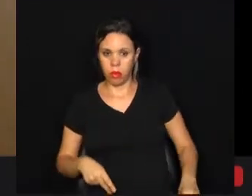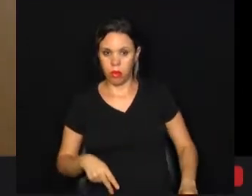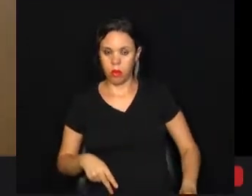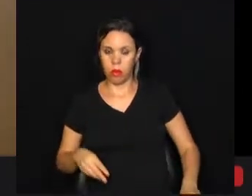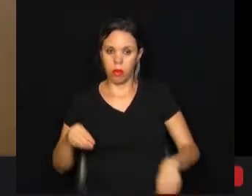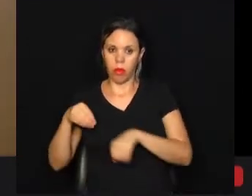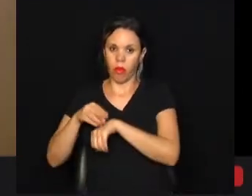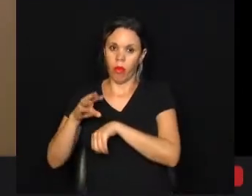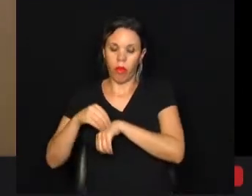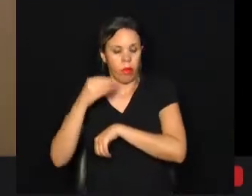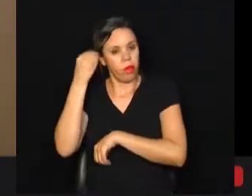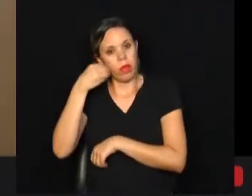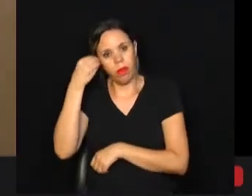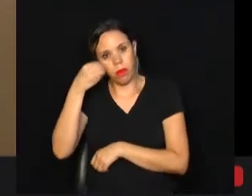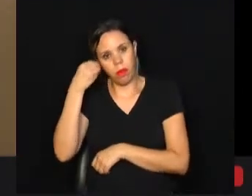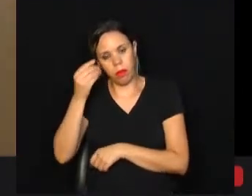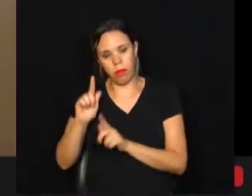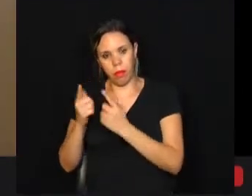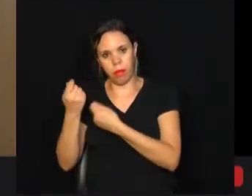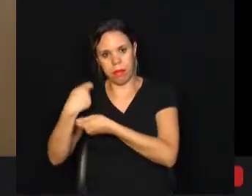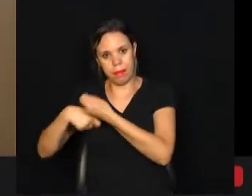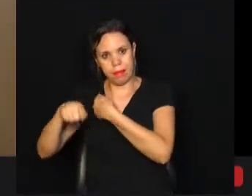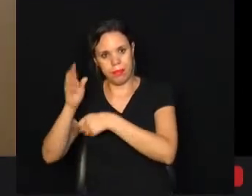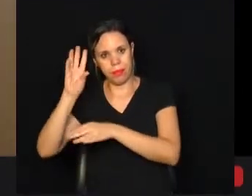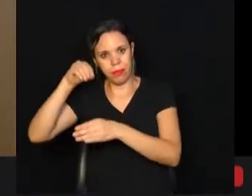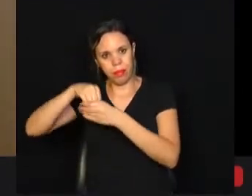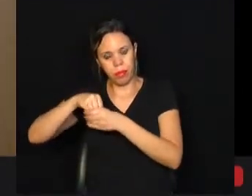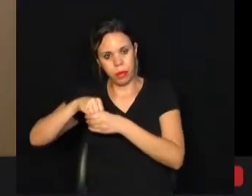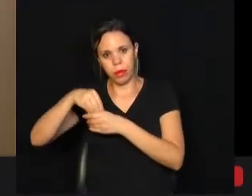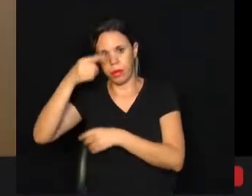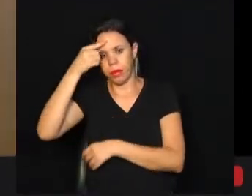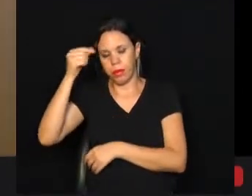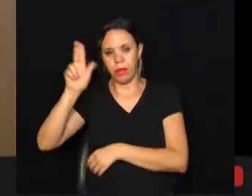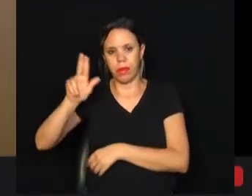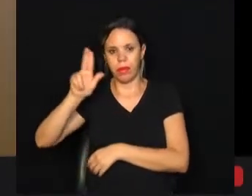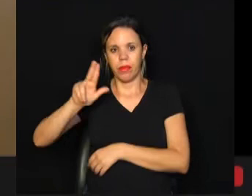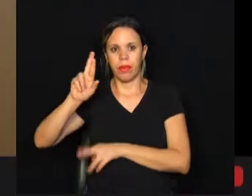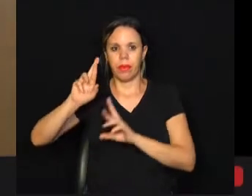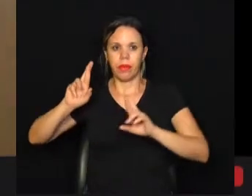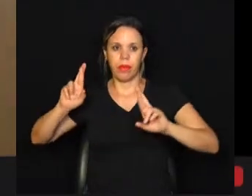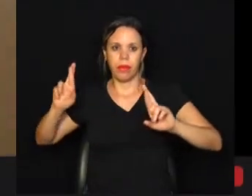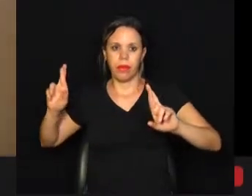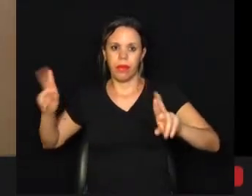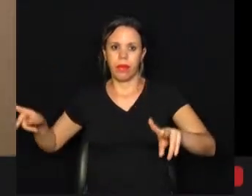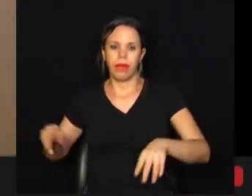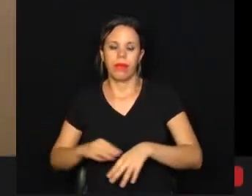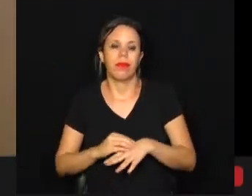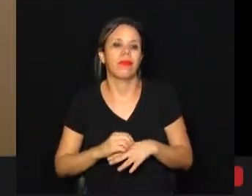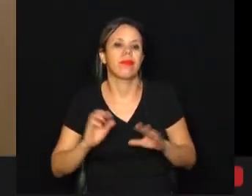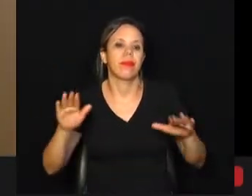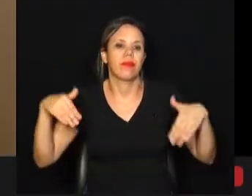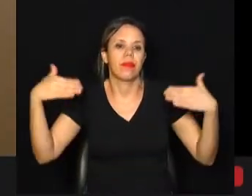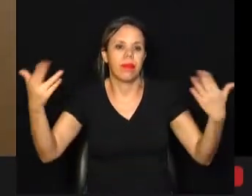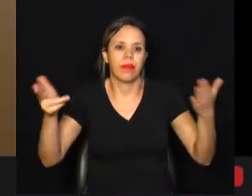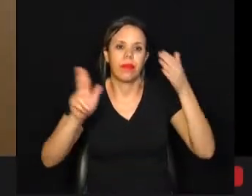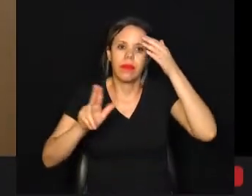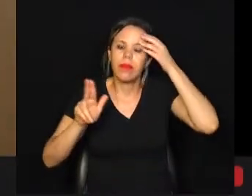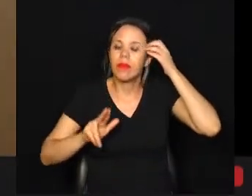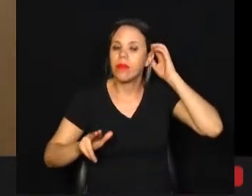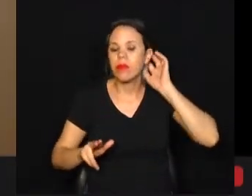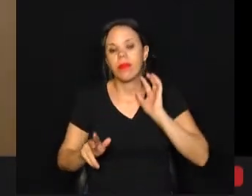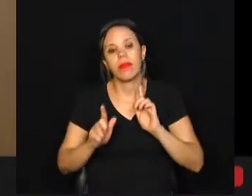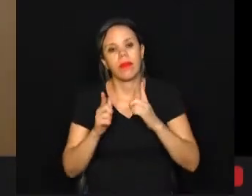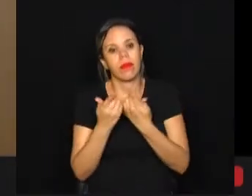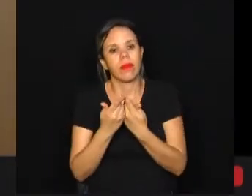uma experiência que vem de uma gestão dentro da academia, que é bastante diferente da gestão fora da academia, da